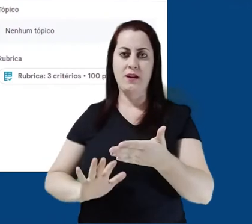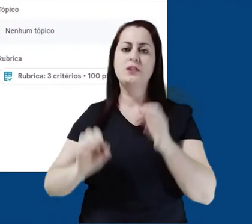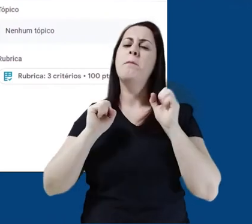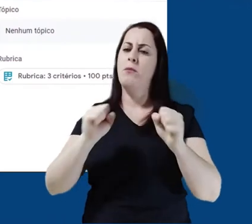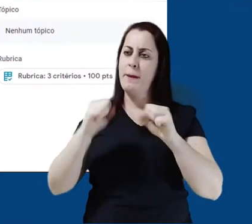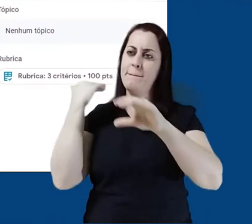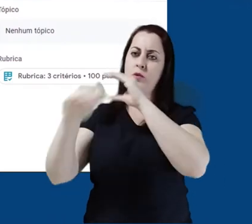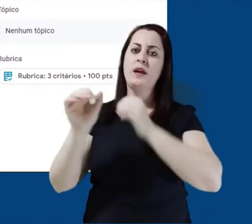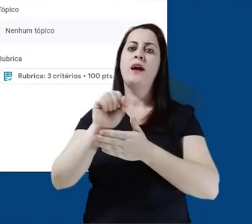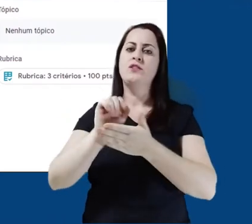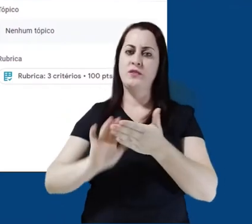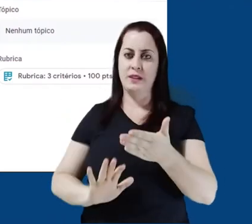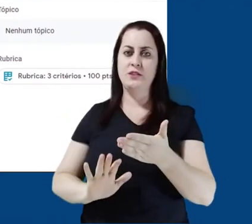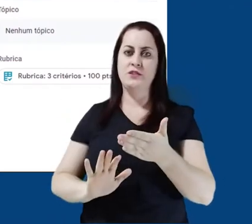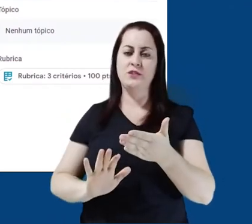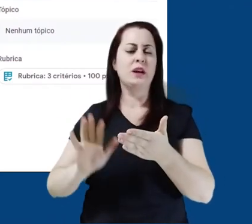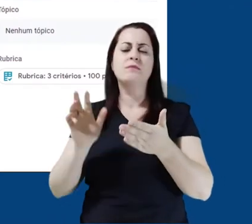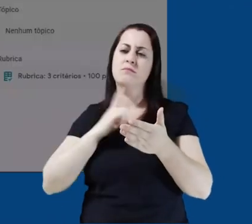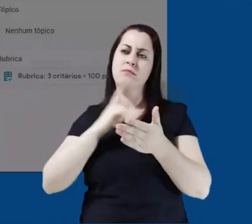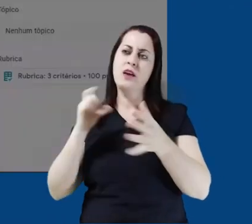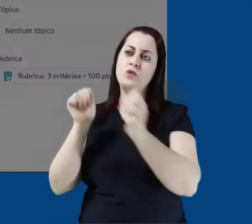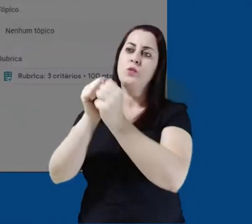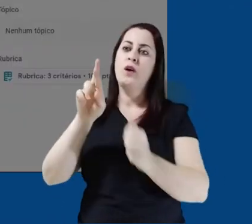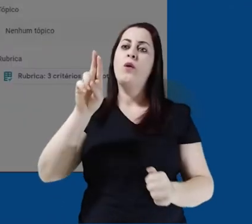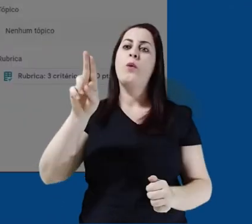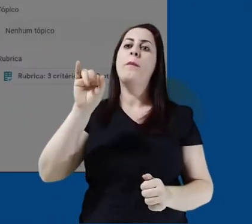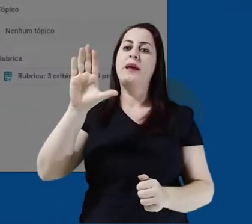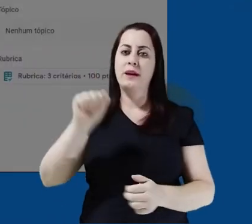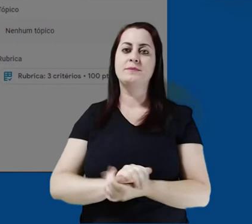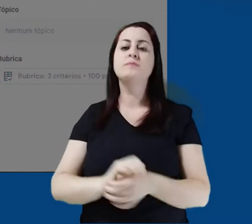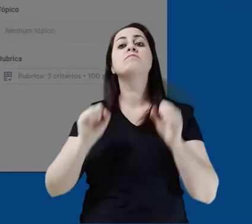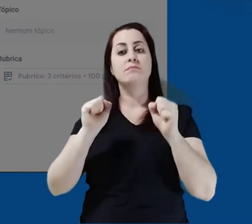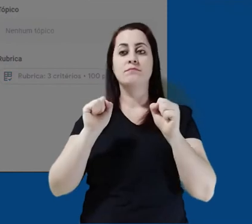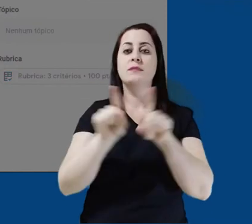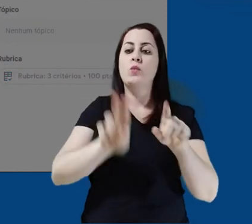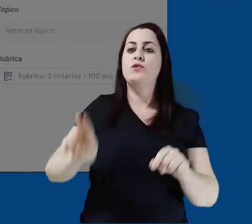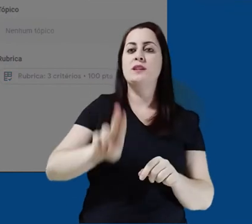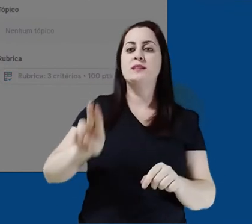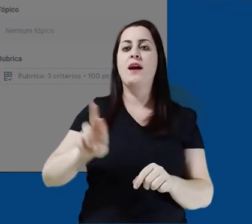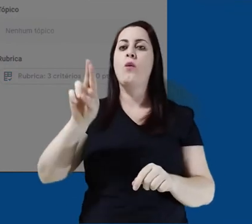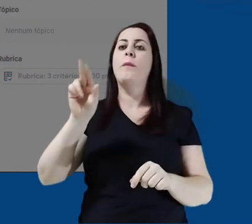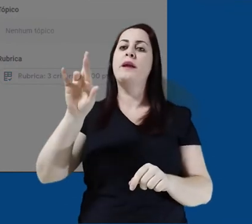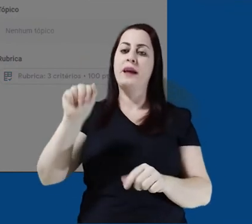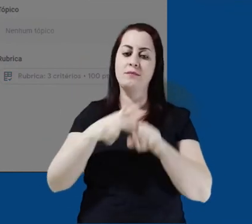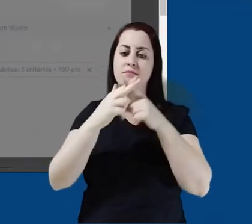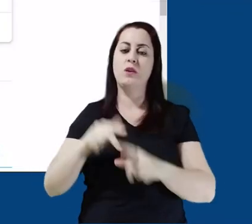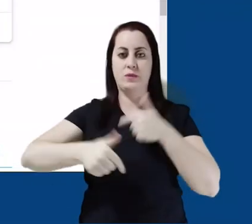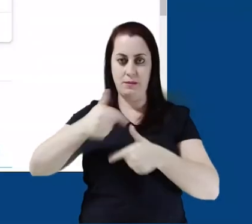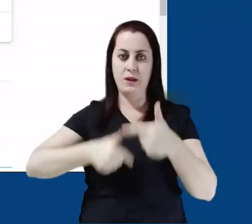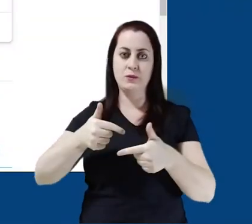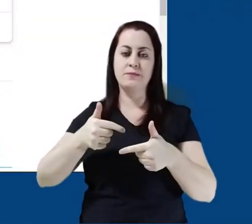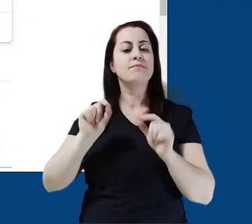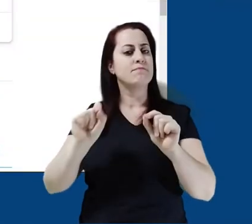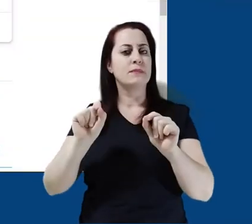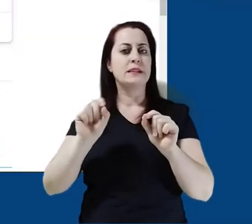criação de atividade na qual podemos postar o Nossa atividade com a Rubi que adicionada agora podemos passar para a utilização das